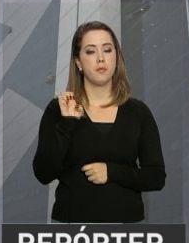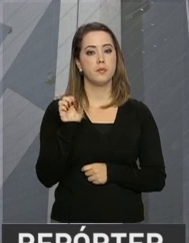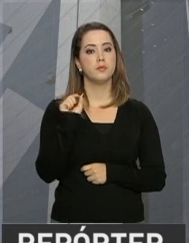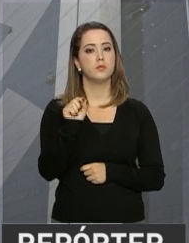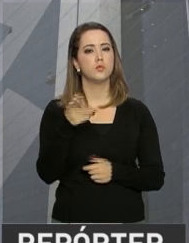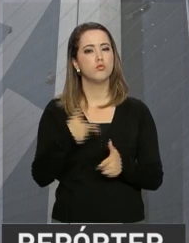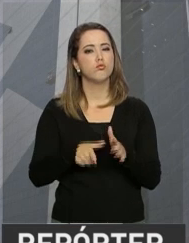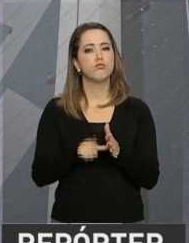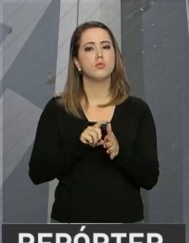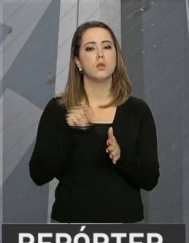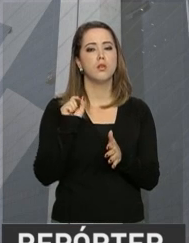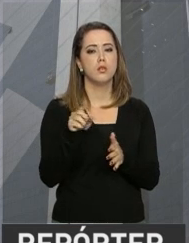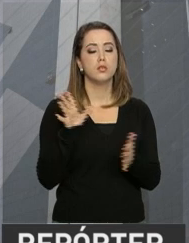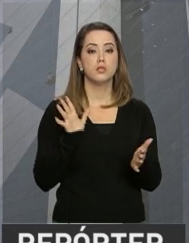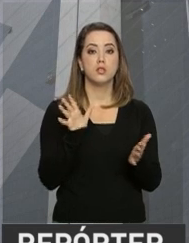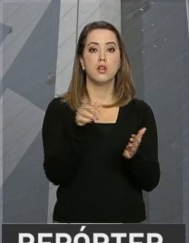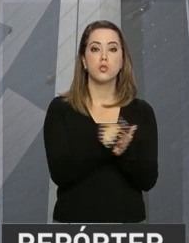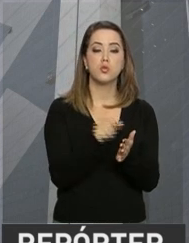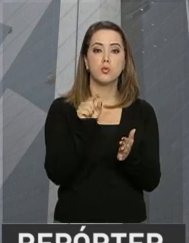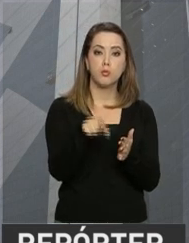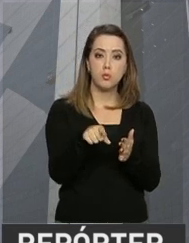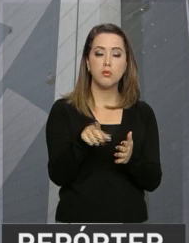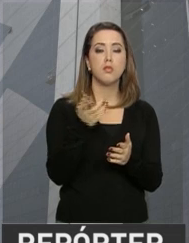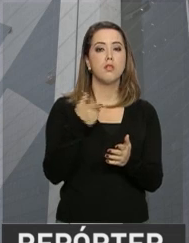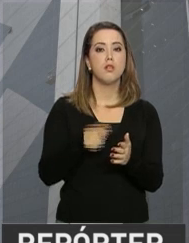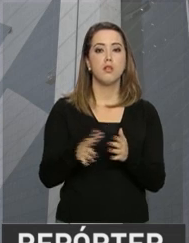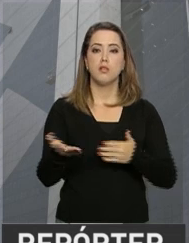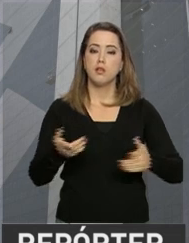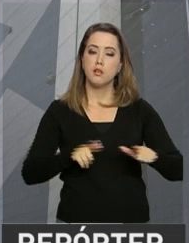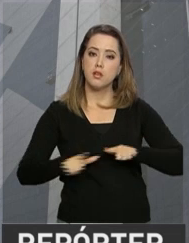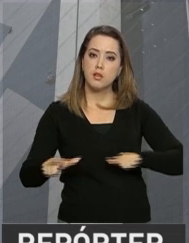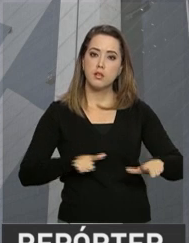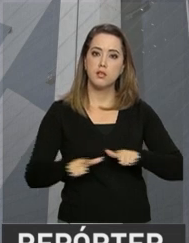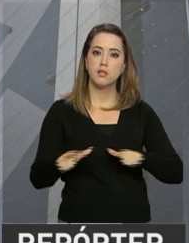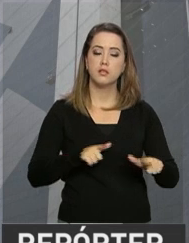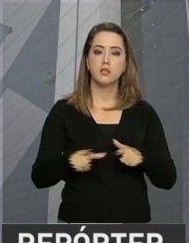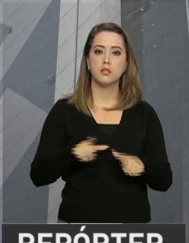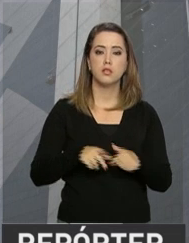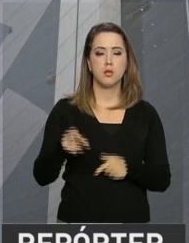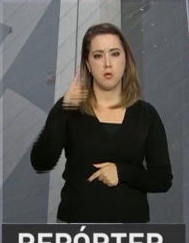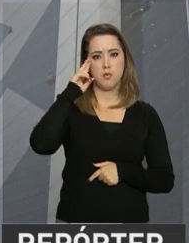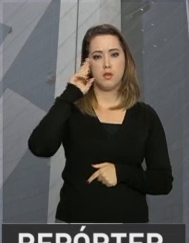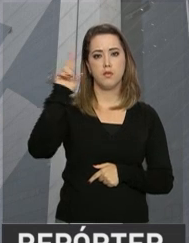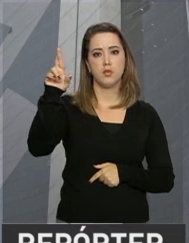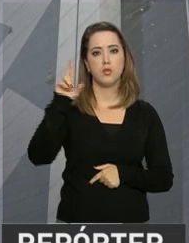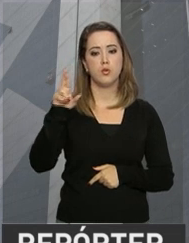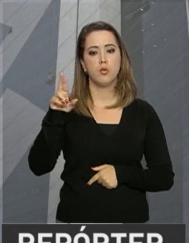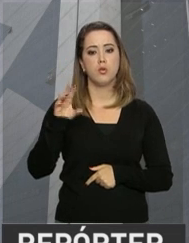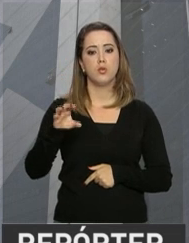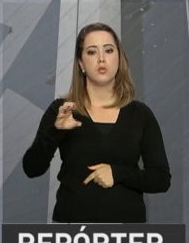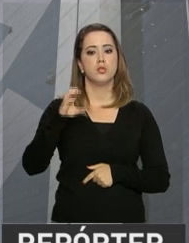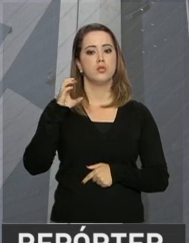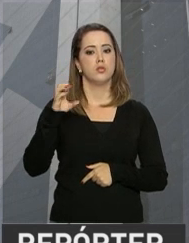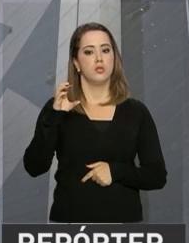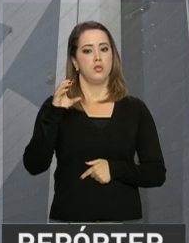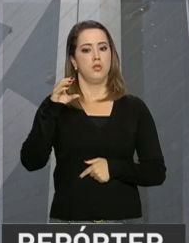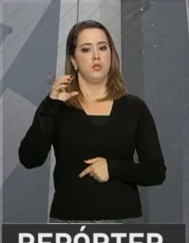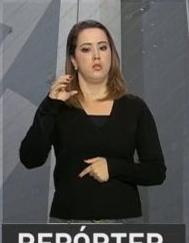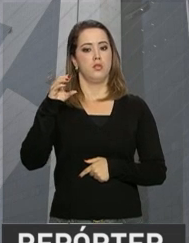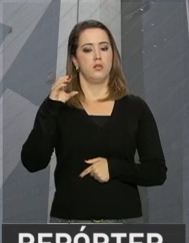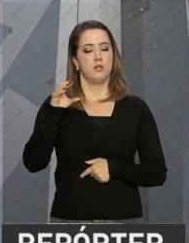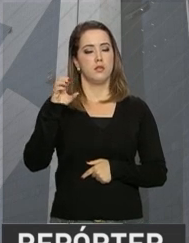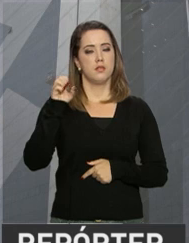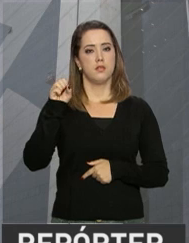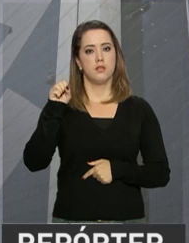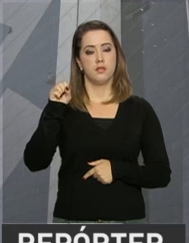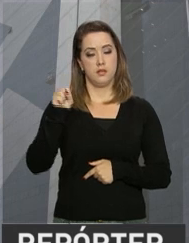de assumir a presidência do Banco do Brasil ele ocupava o cargo de diretor executivo da companhia Siderúrgica nacional onde também era